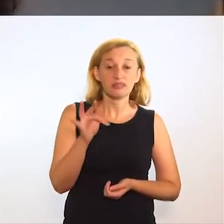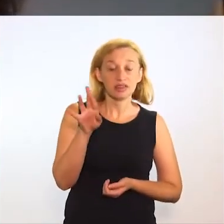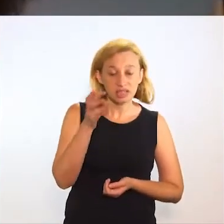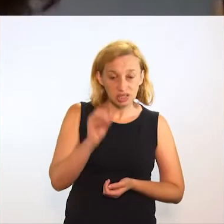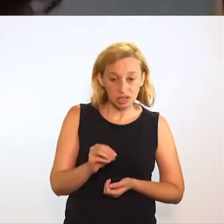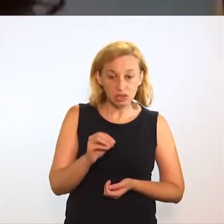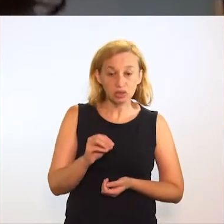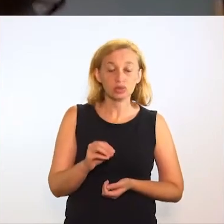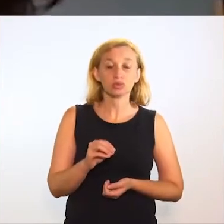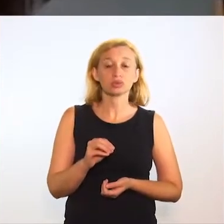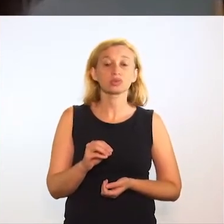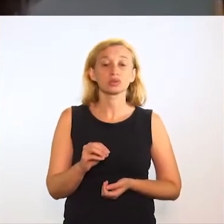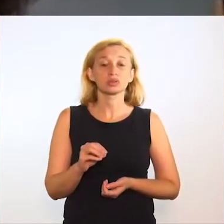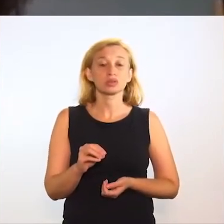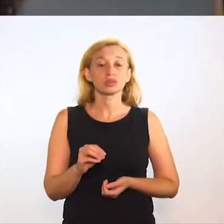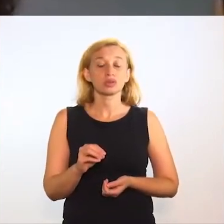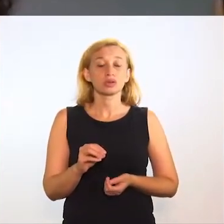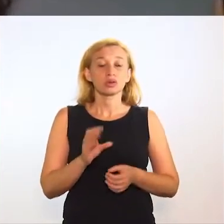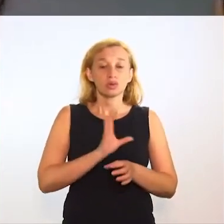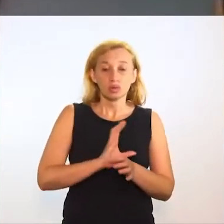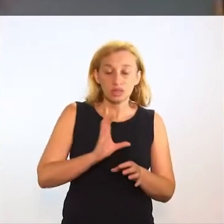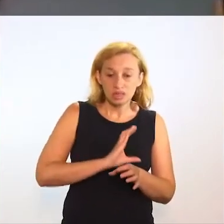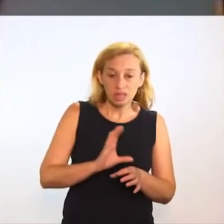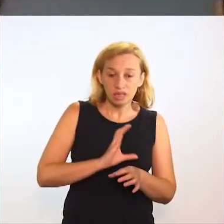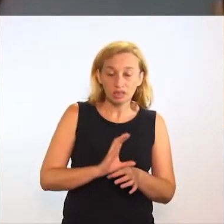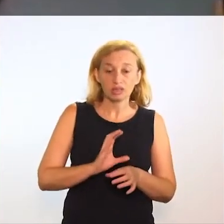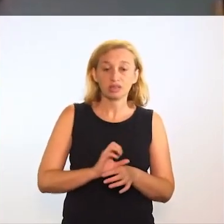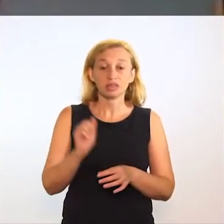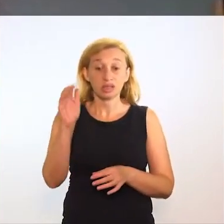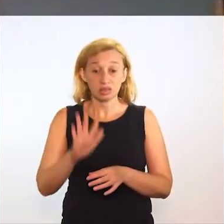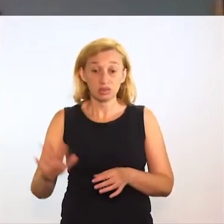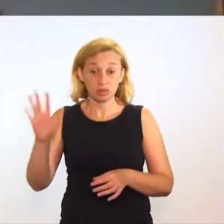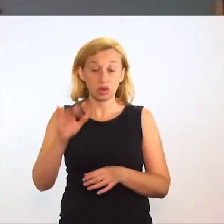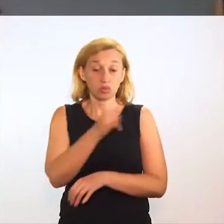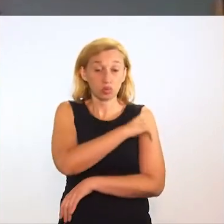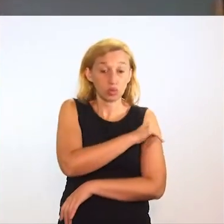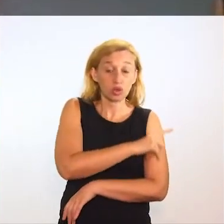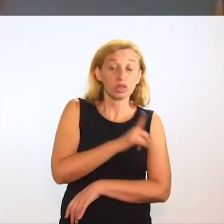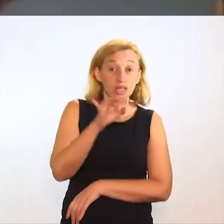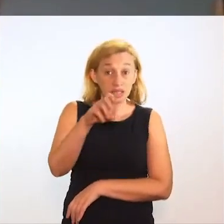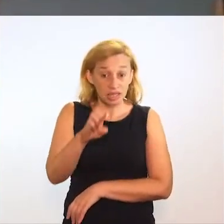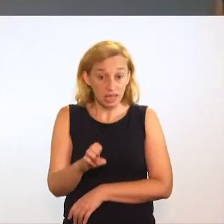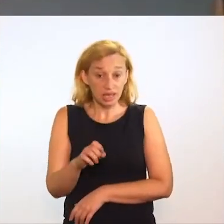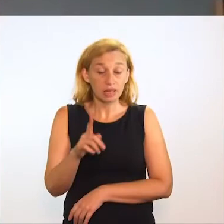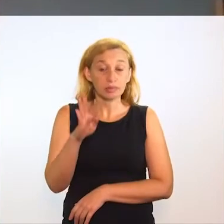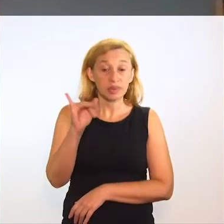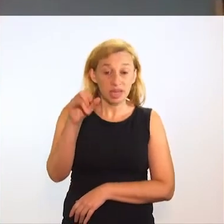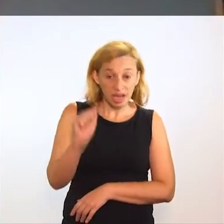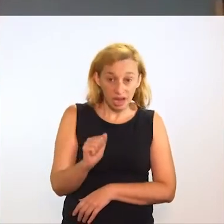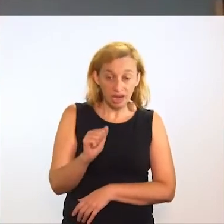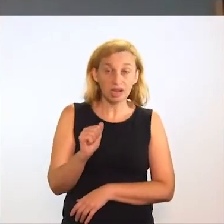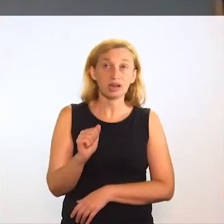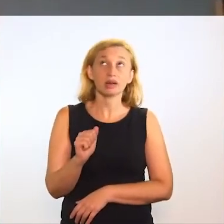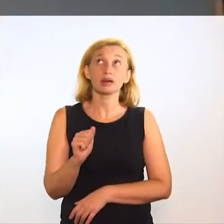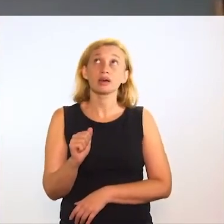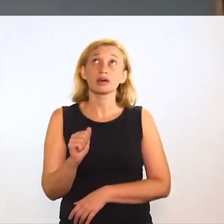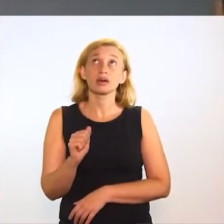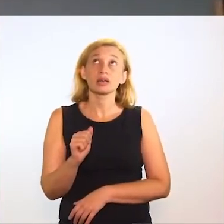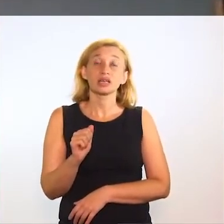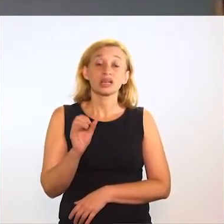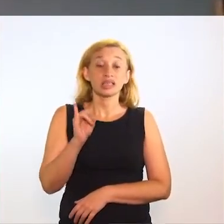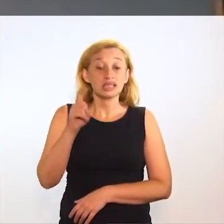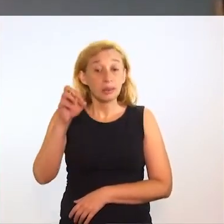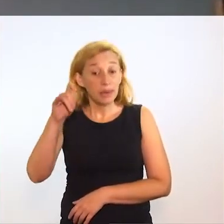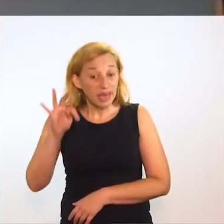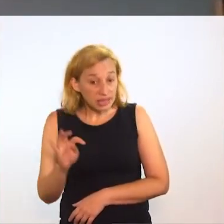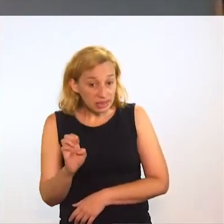Freixo, Francisco Jesus, que é vice-presidente do Conselho Regional de Administração aqui do Rio, Daniela Oliveira, Bianca